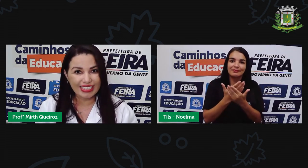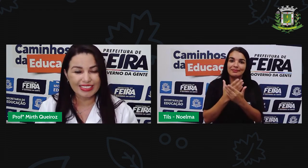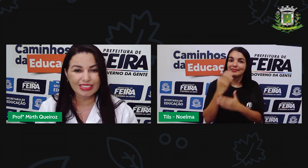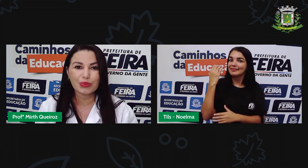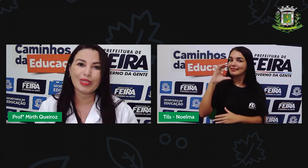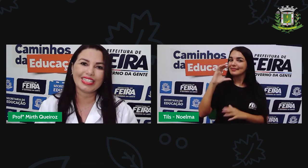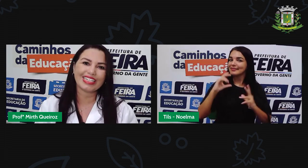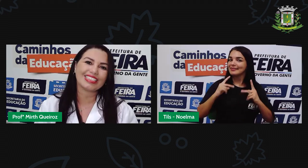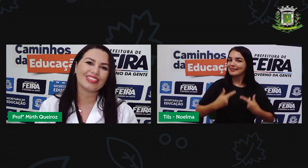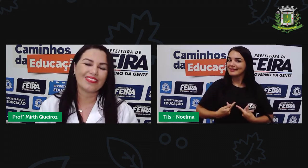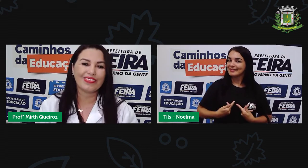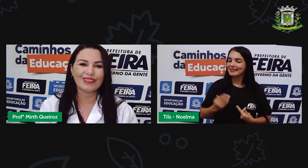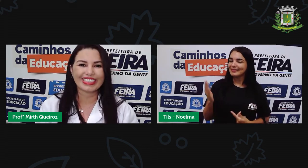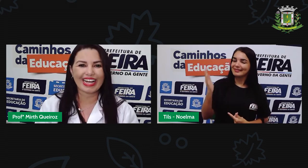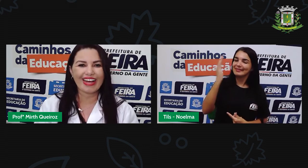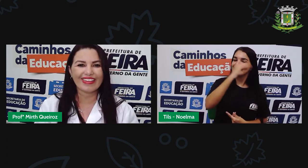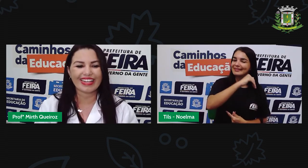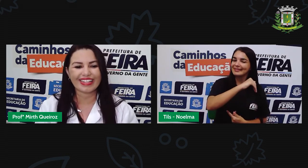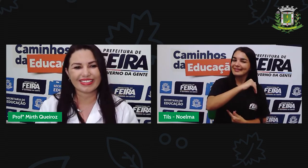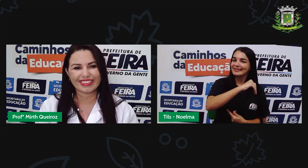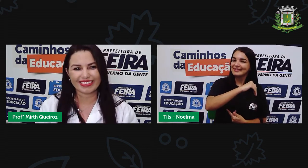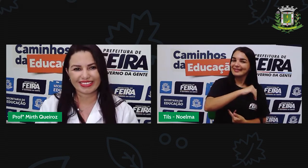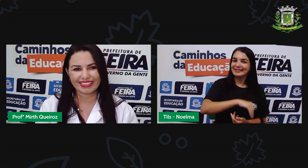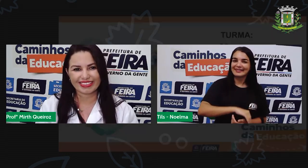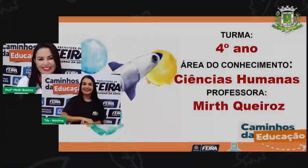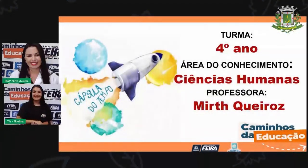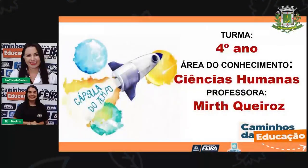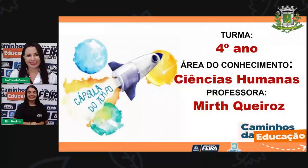de Ciências Humanas. Vamos à aula?